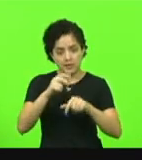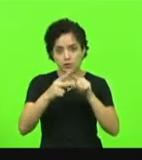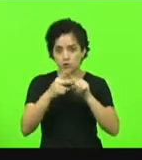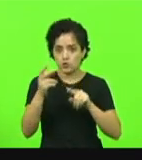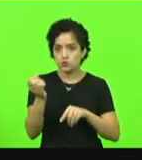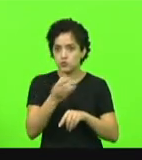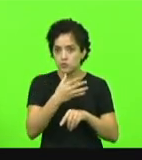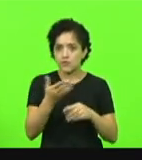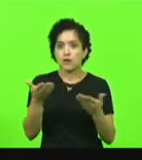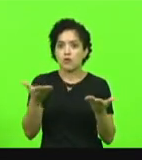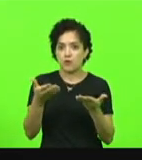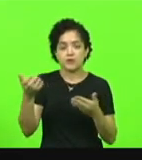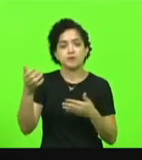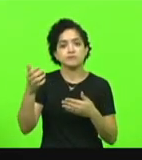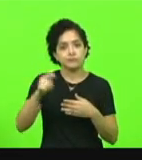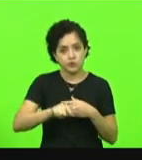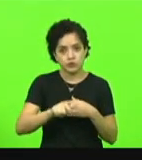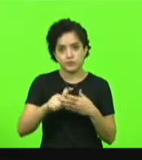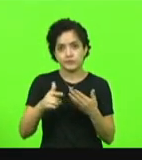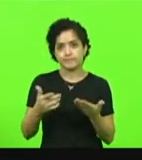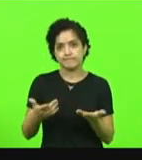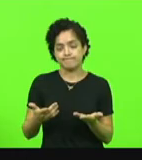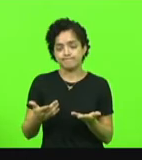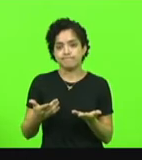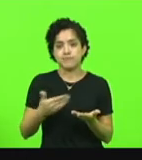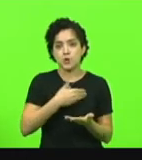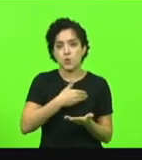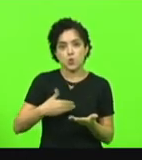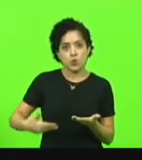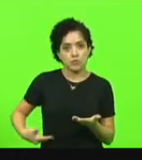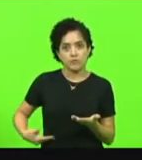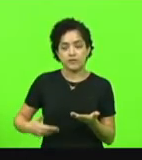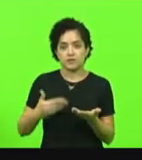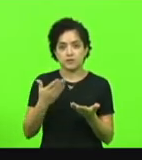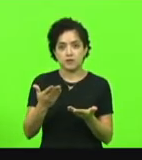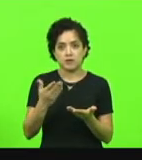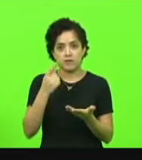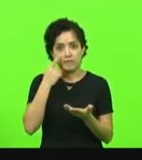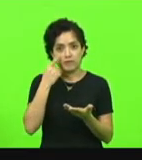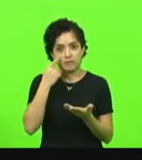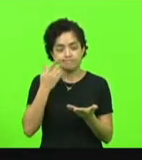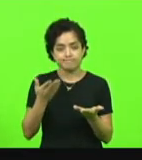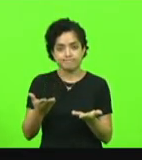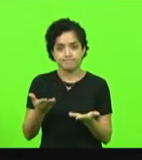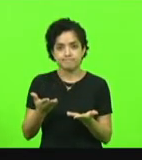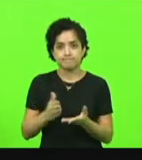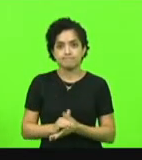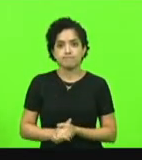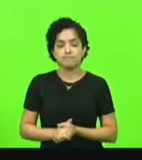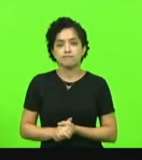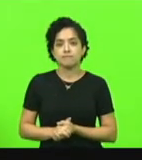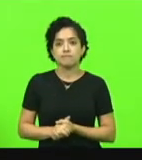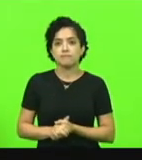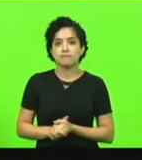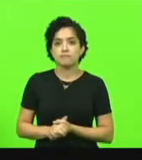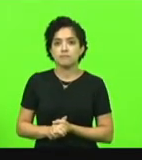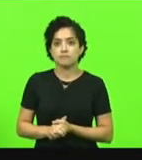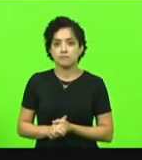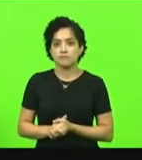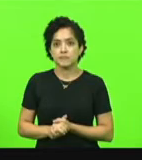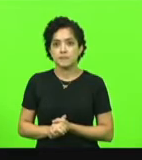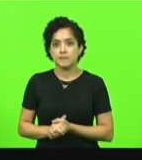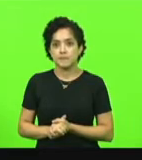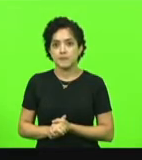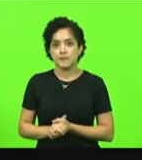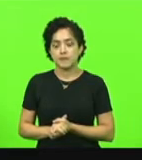de novo, uma vergonha. Governo podre, dá uma olhada aqui como é que tá a situação. Na rodovia, mais um pneu furado. A gente